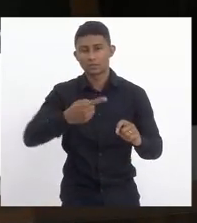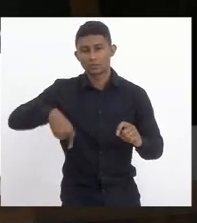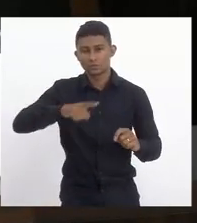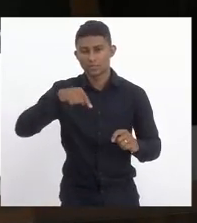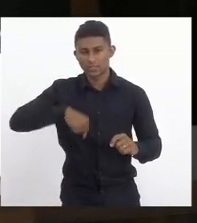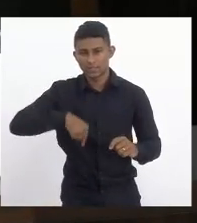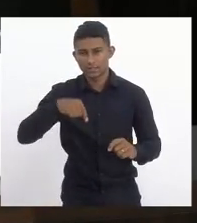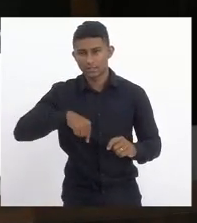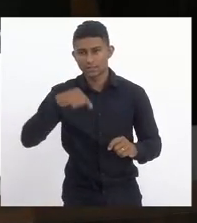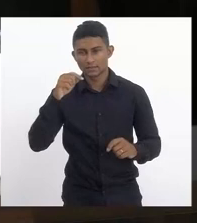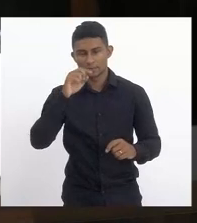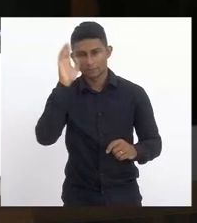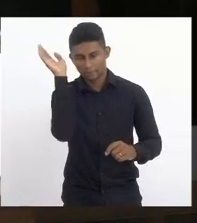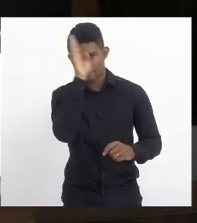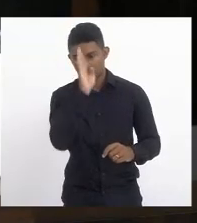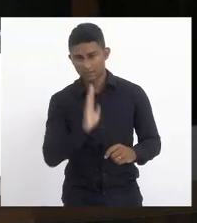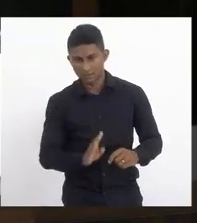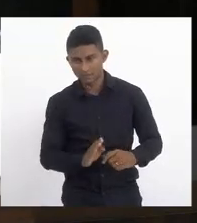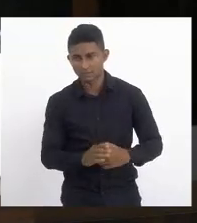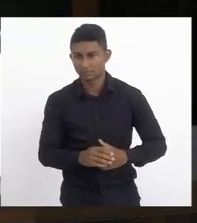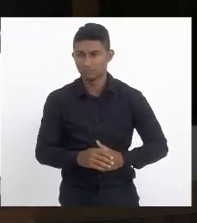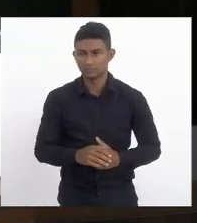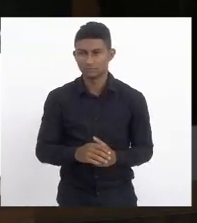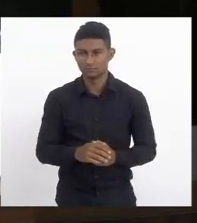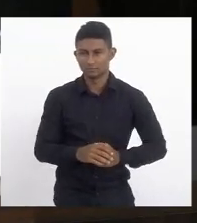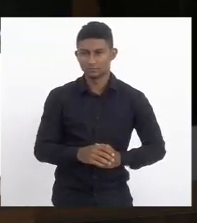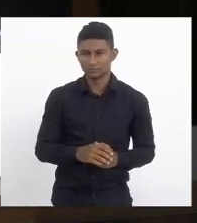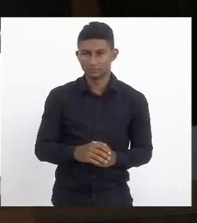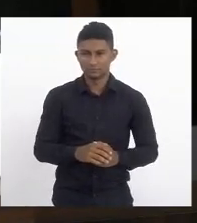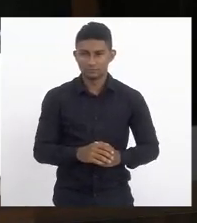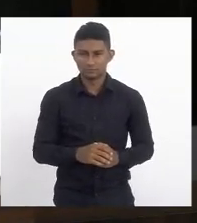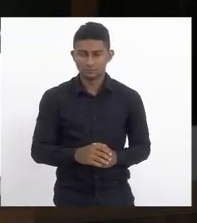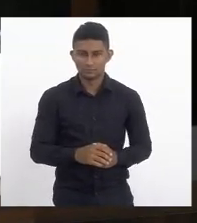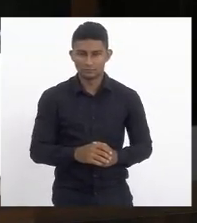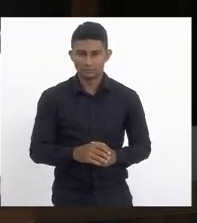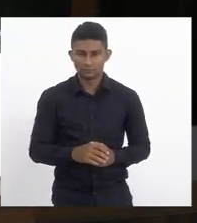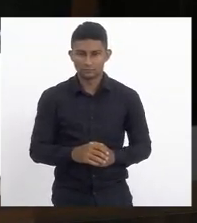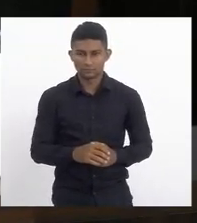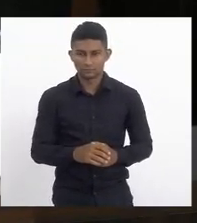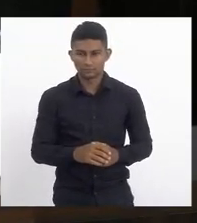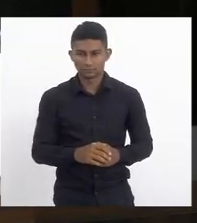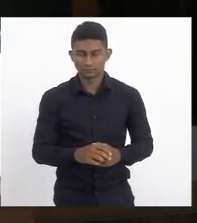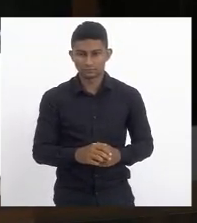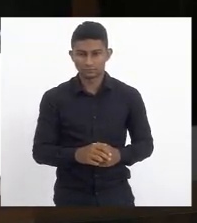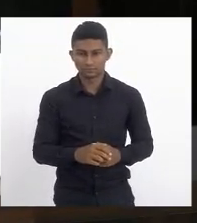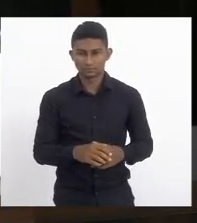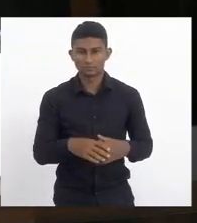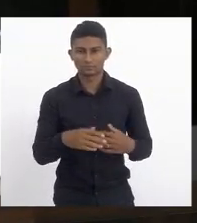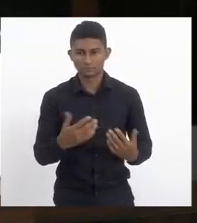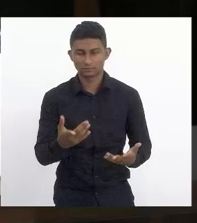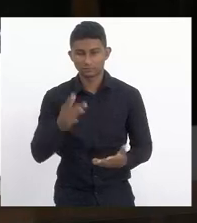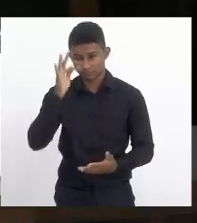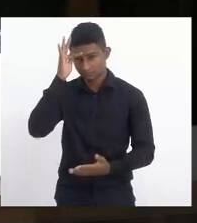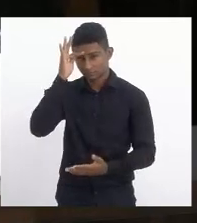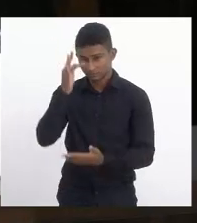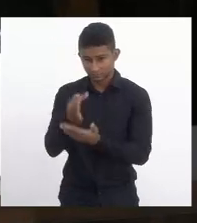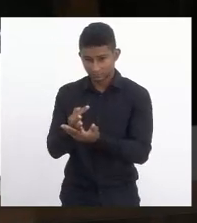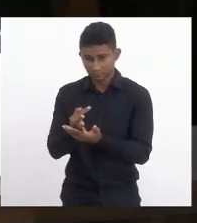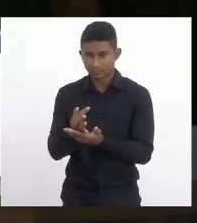um Estado, em que o exercício da fé é